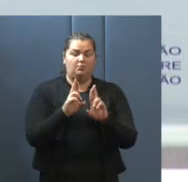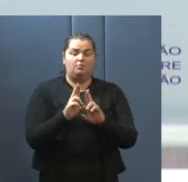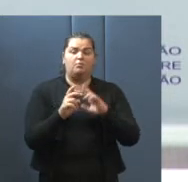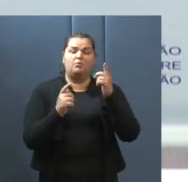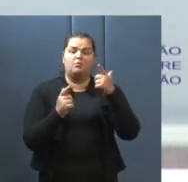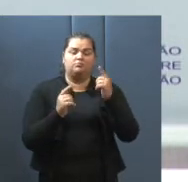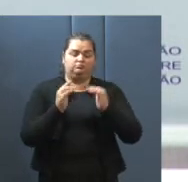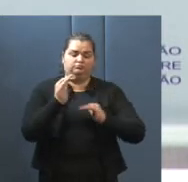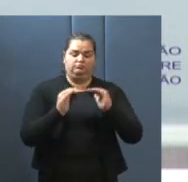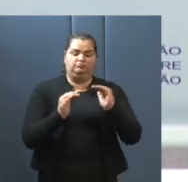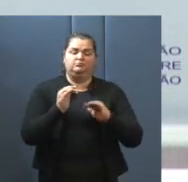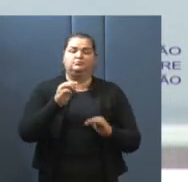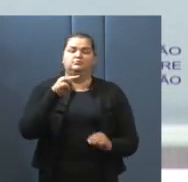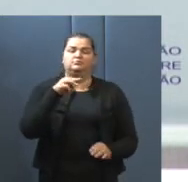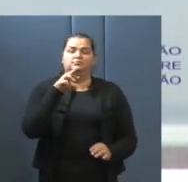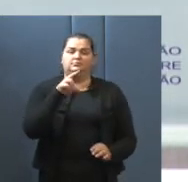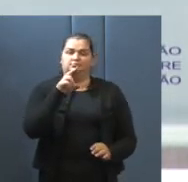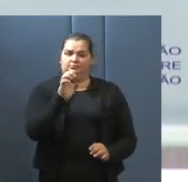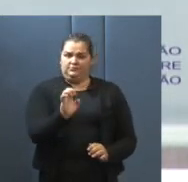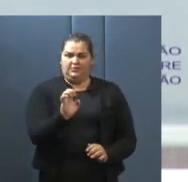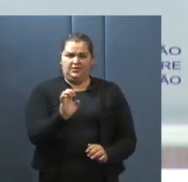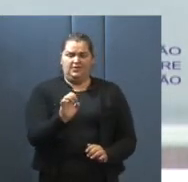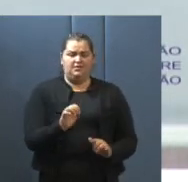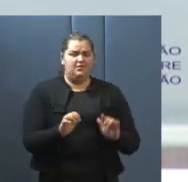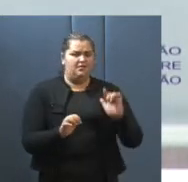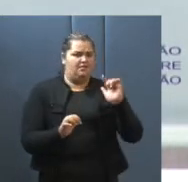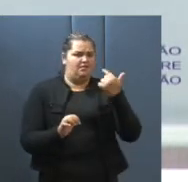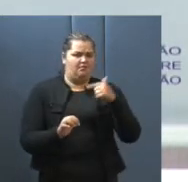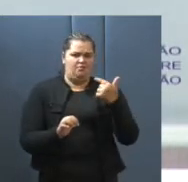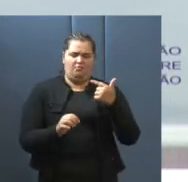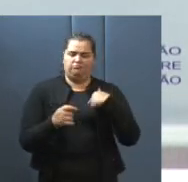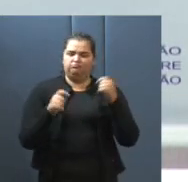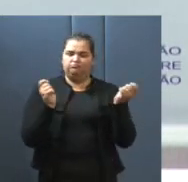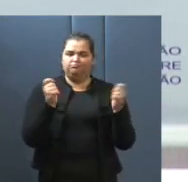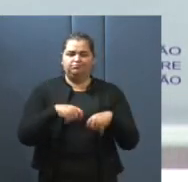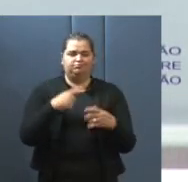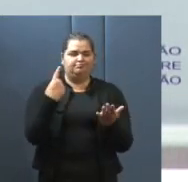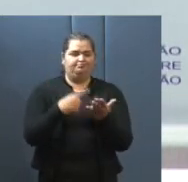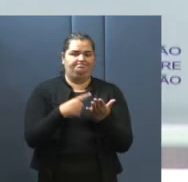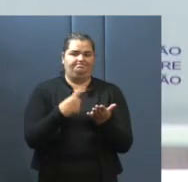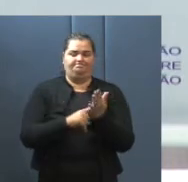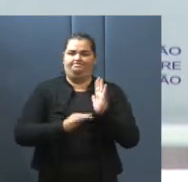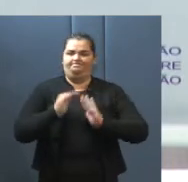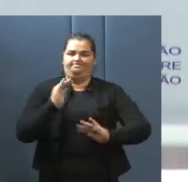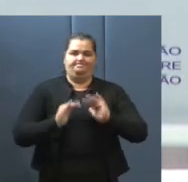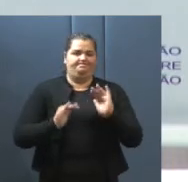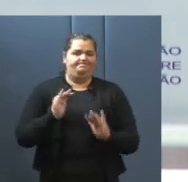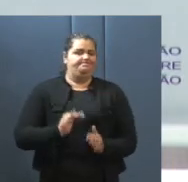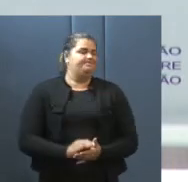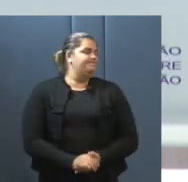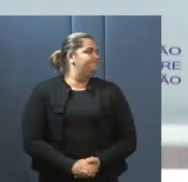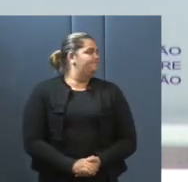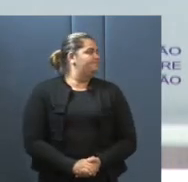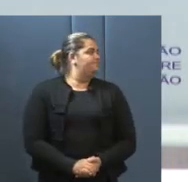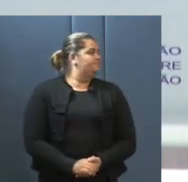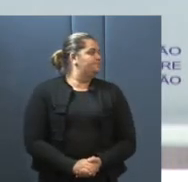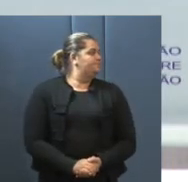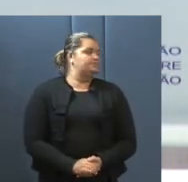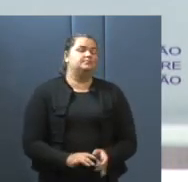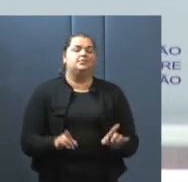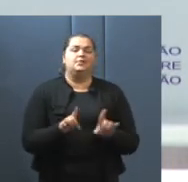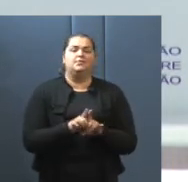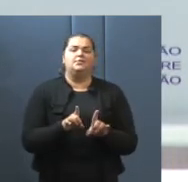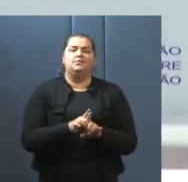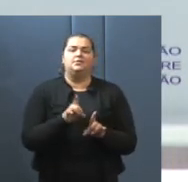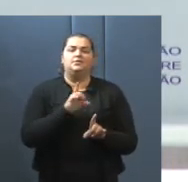parecer favorável do MRE, não há possibilidade de acordo se, de alguma forma, os